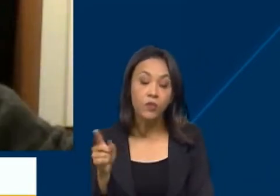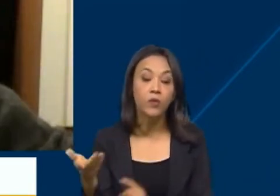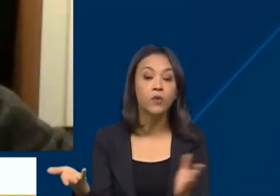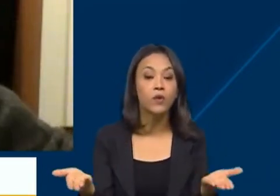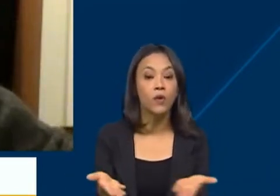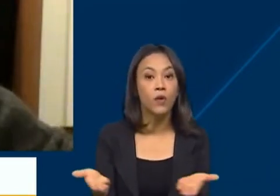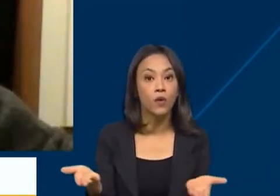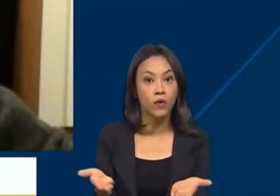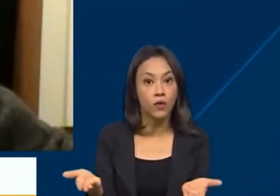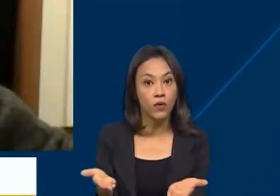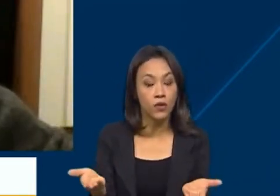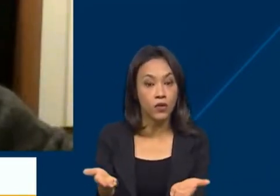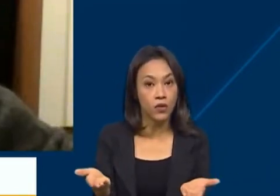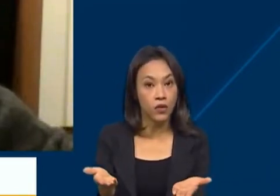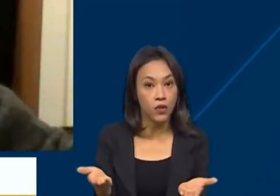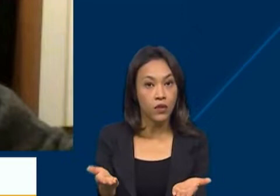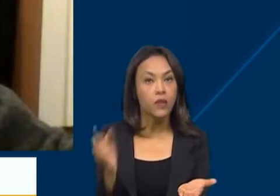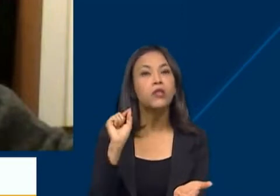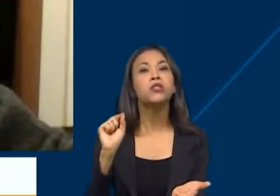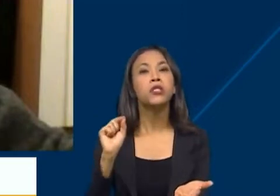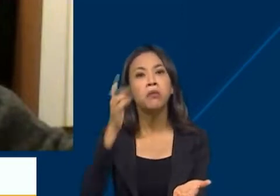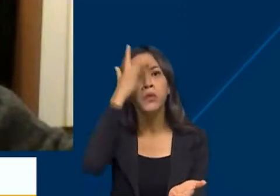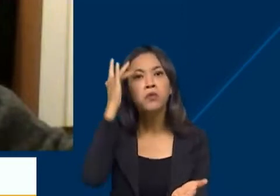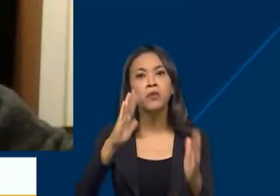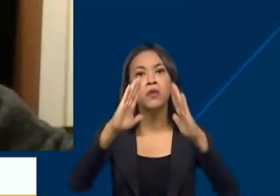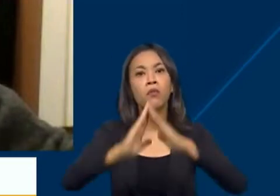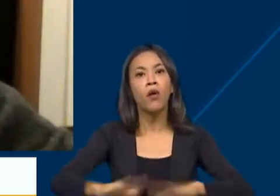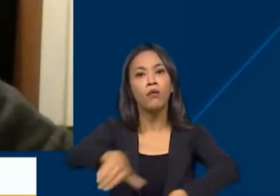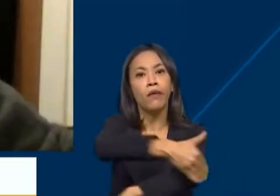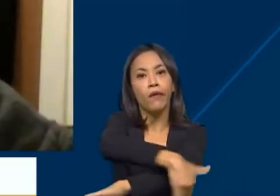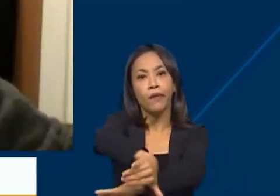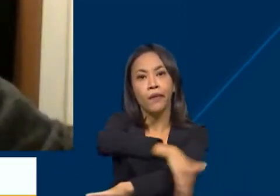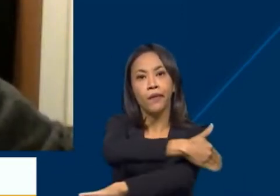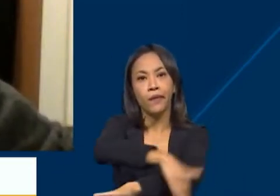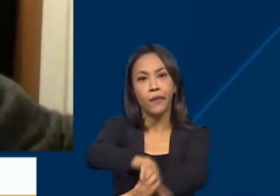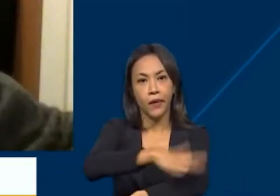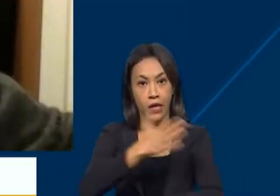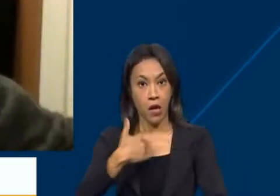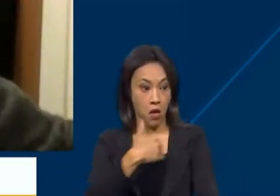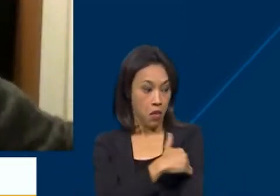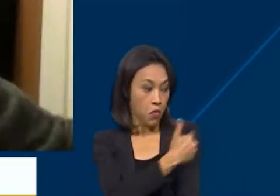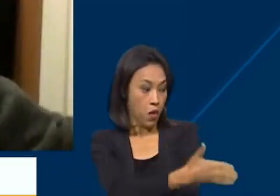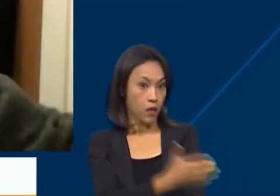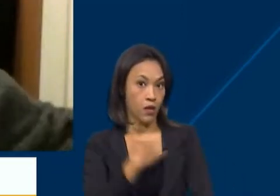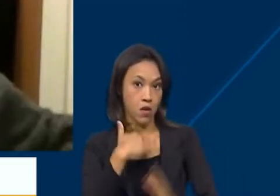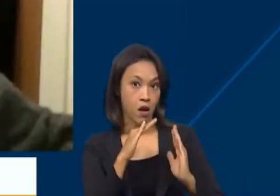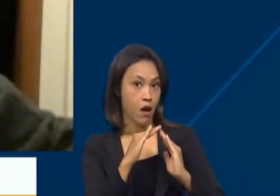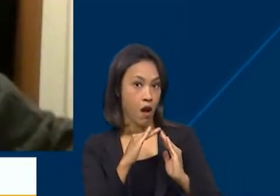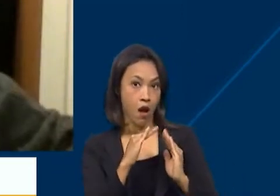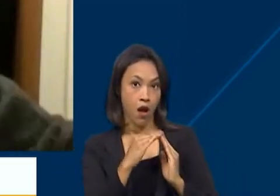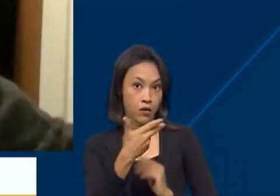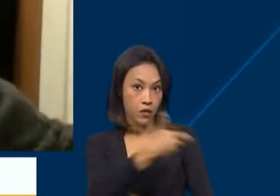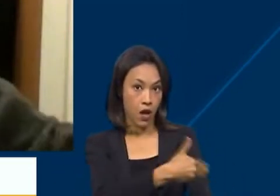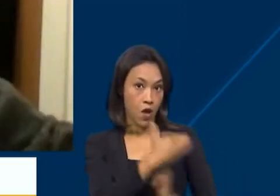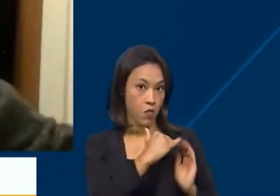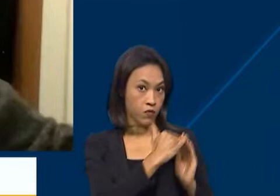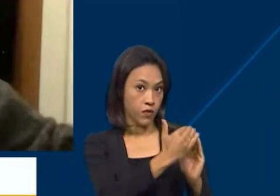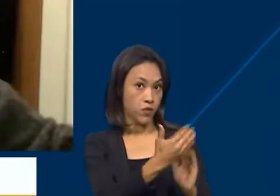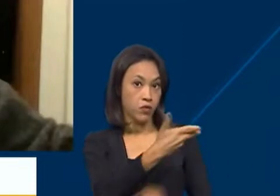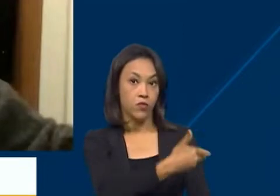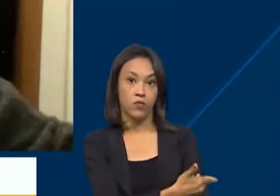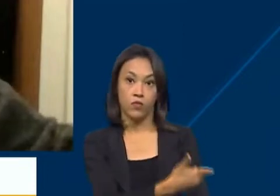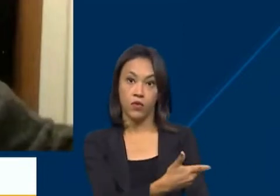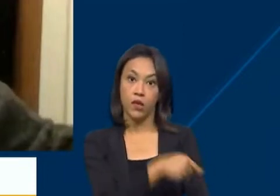um número enorme expresso de moradores de rua. É, ao lado da minha casa tem um vizinho, são os meus vizinhos